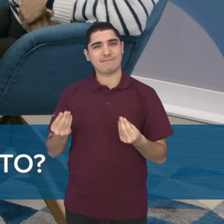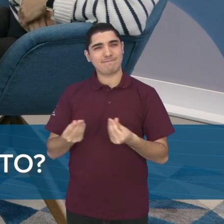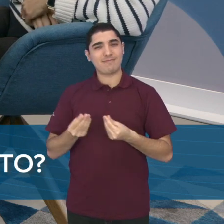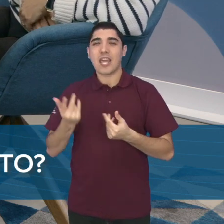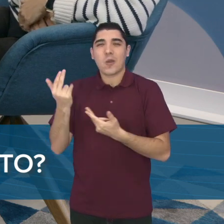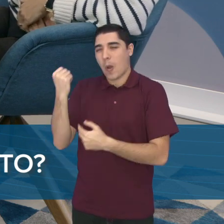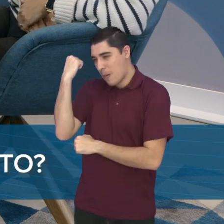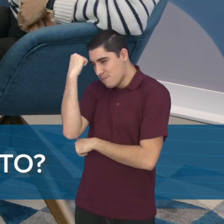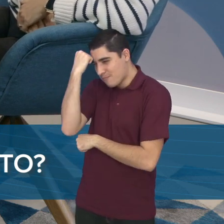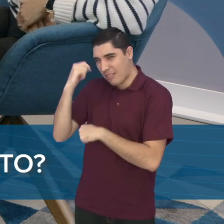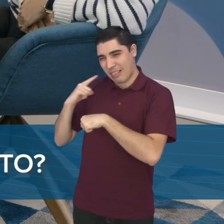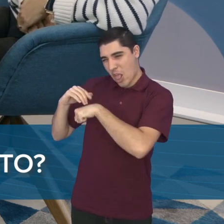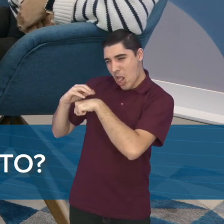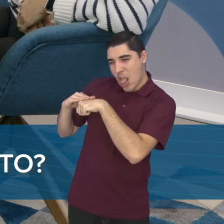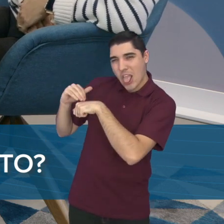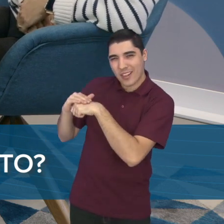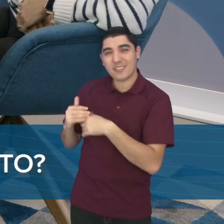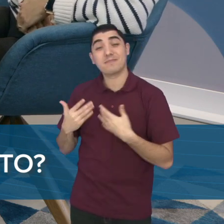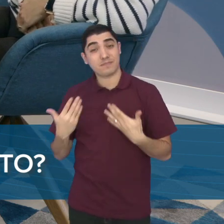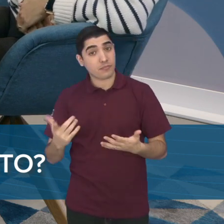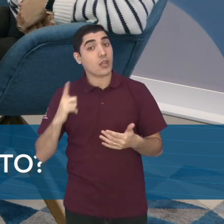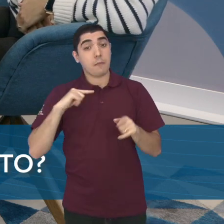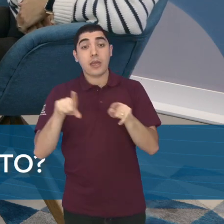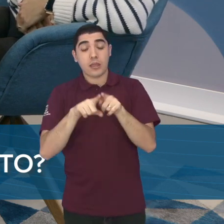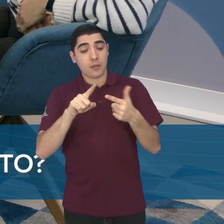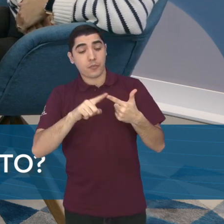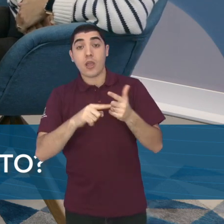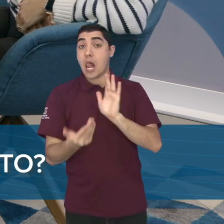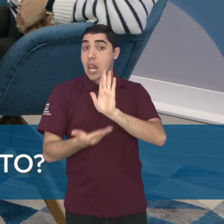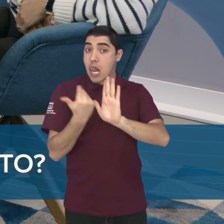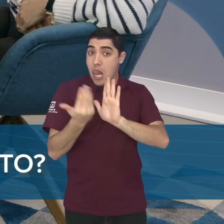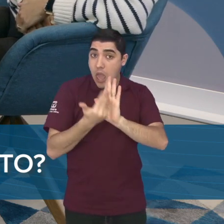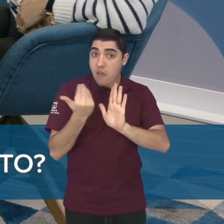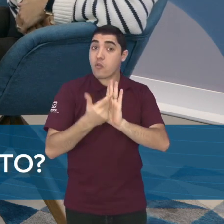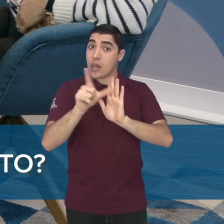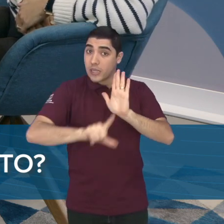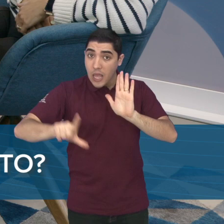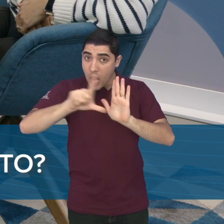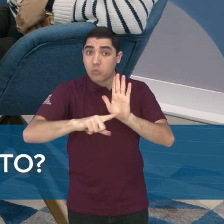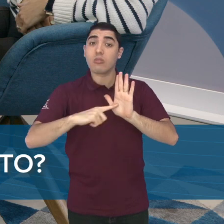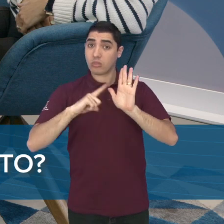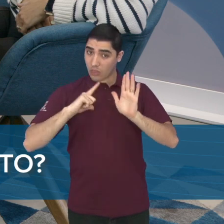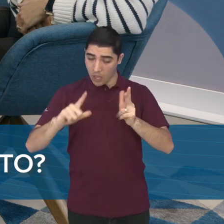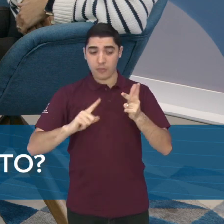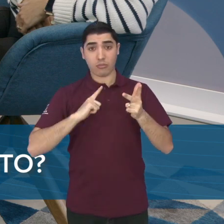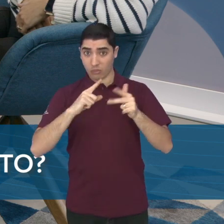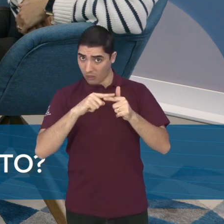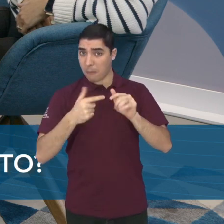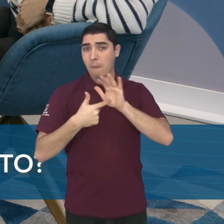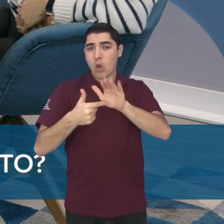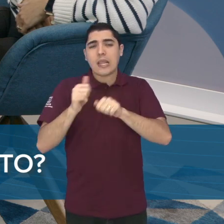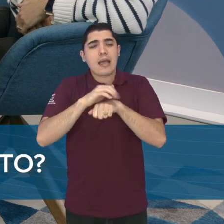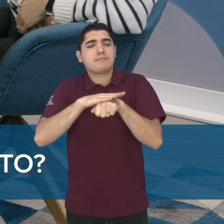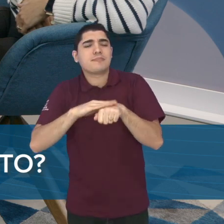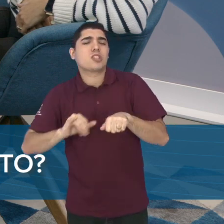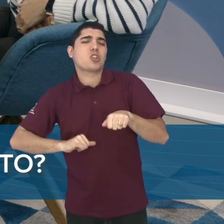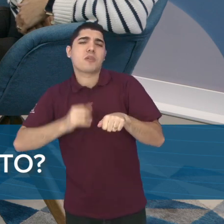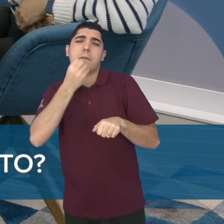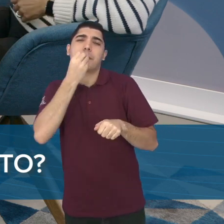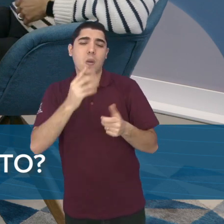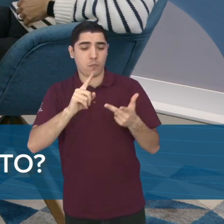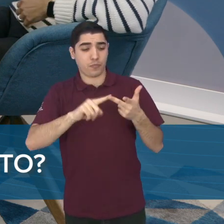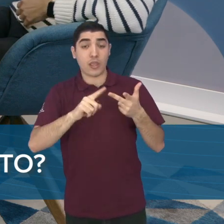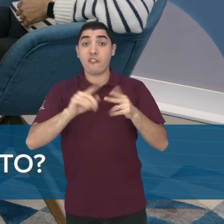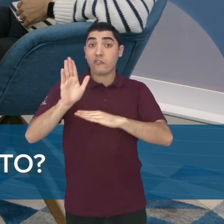Aí a gente falou a própria literatura, o próprio cinema também utiliza muito desse recurso, né? Aí a gente